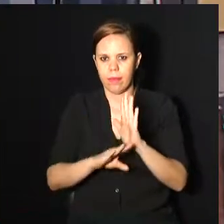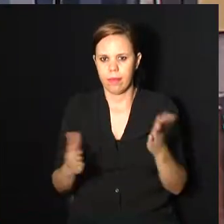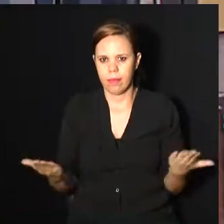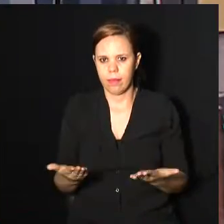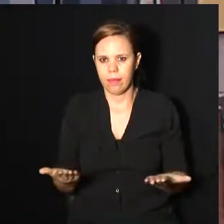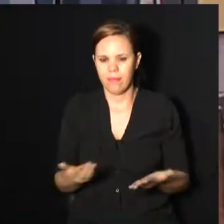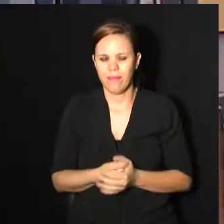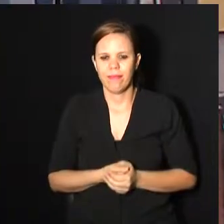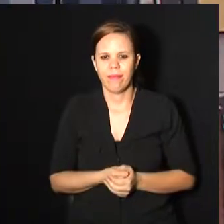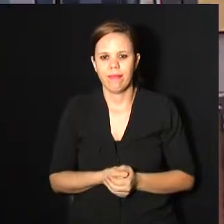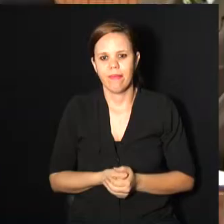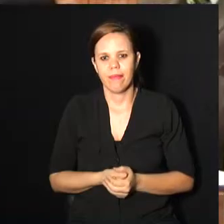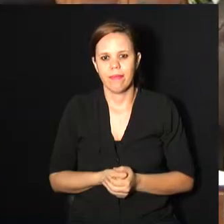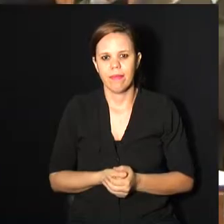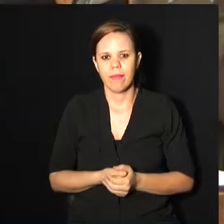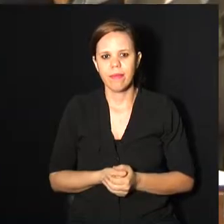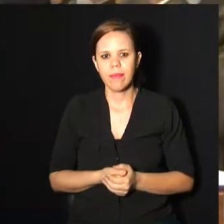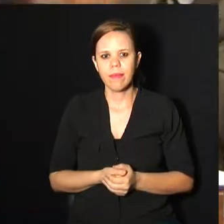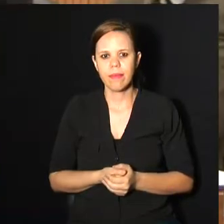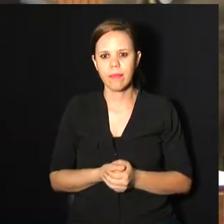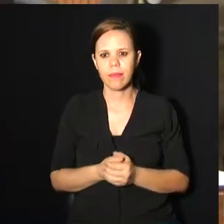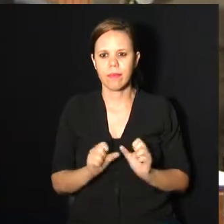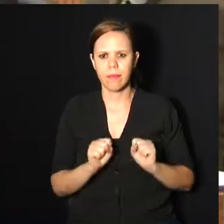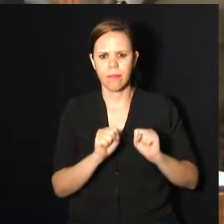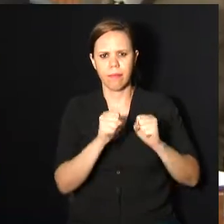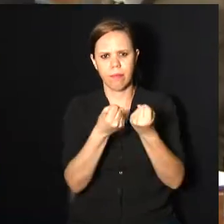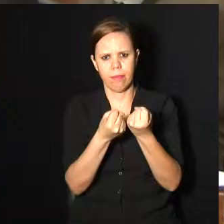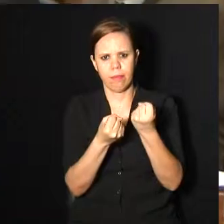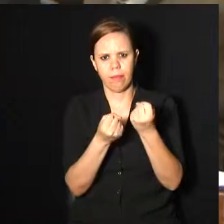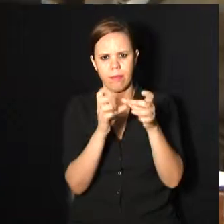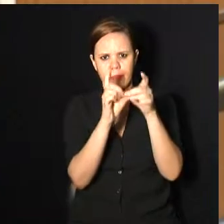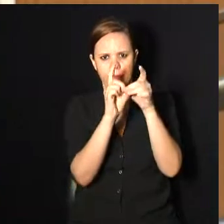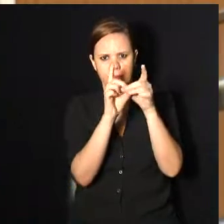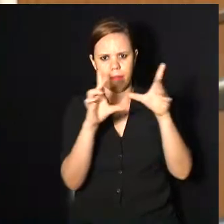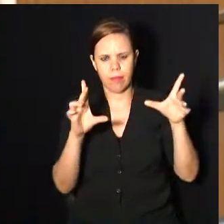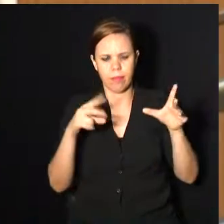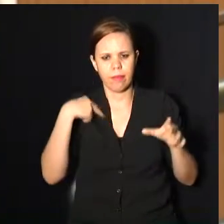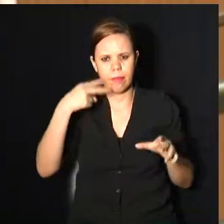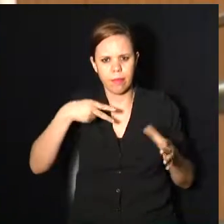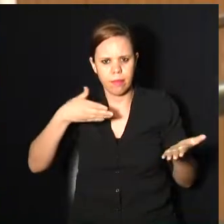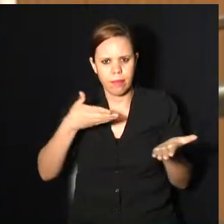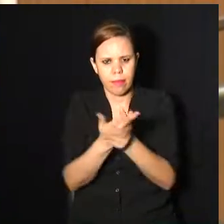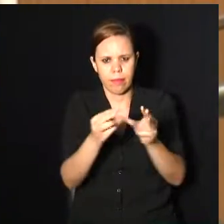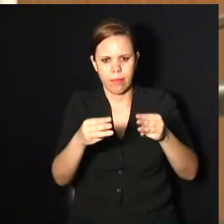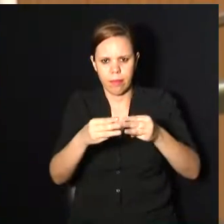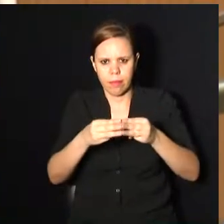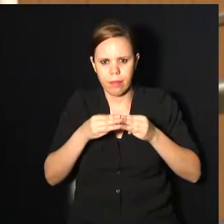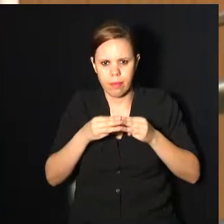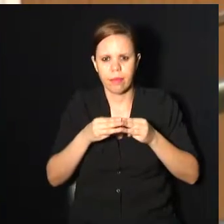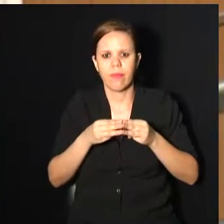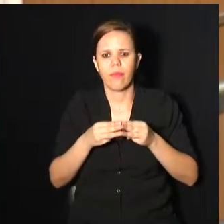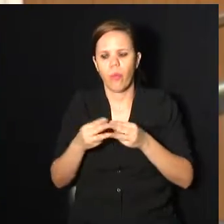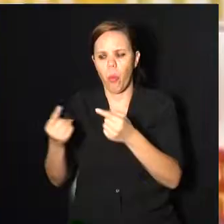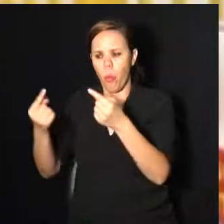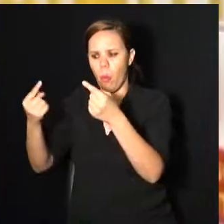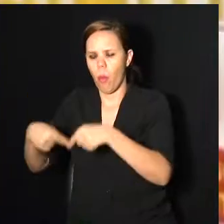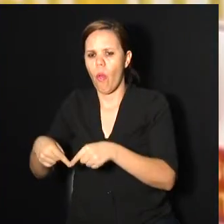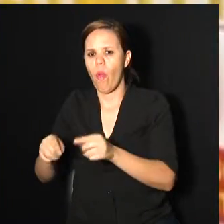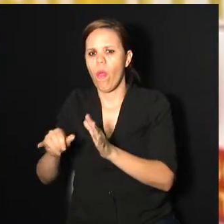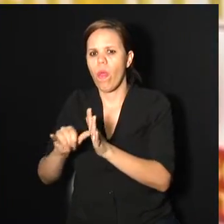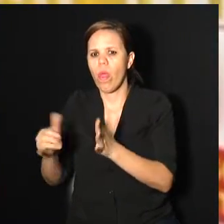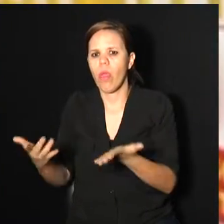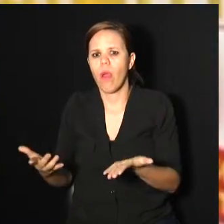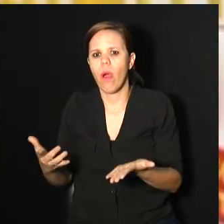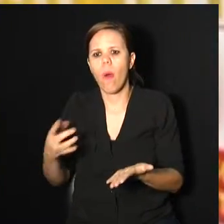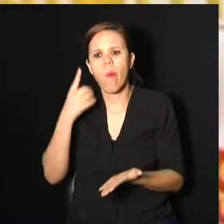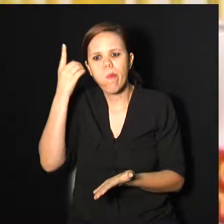os destaques de hoje. Em defesa da democracia, vereadores aprovam moção que protesta contra a declaração do